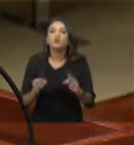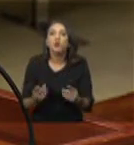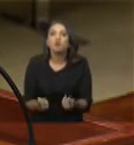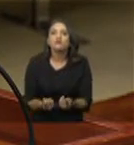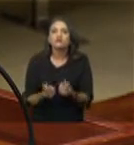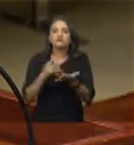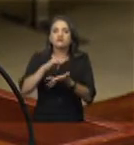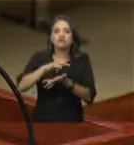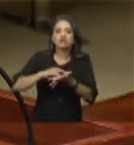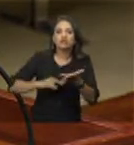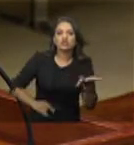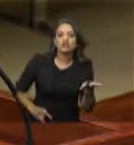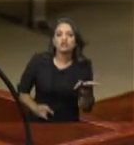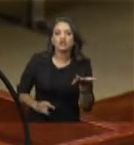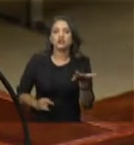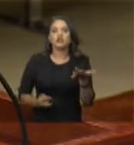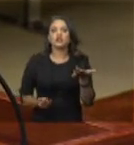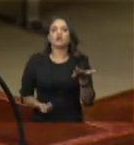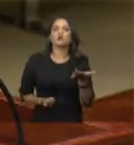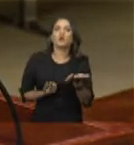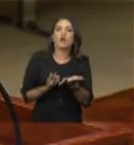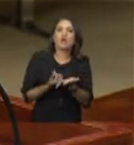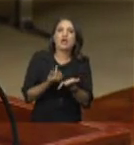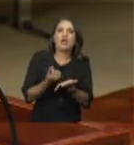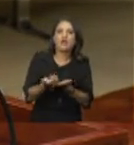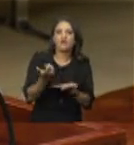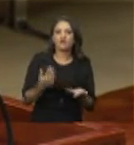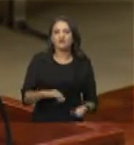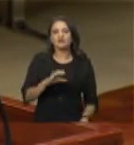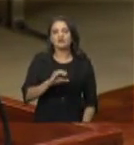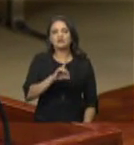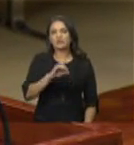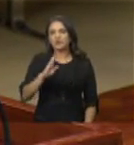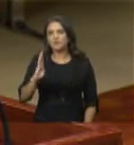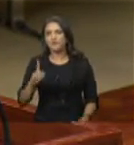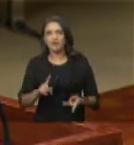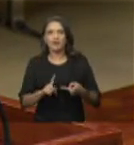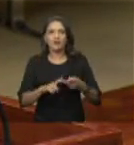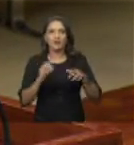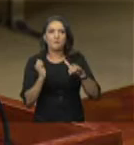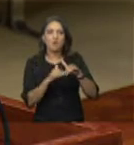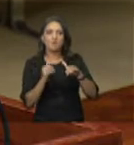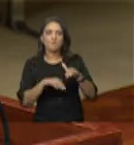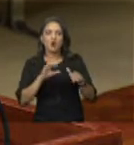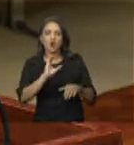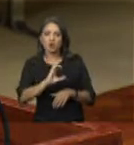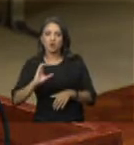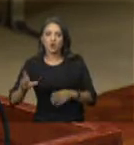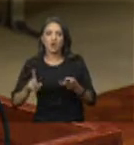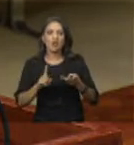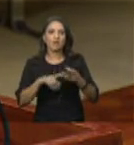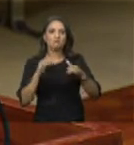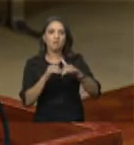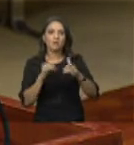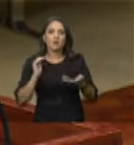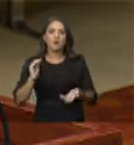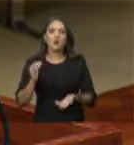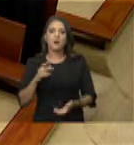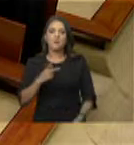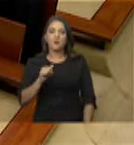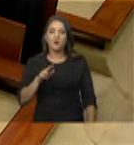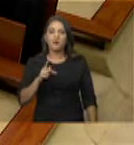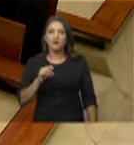títulos de renda física CDB depósitos em conta corrente cadernetas de poupança